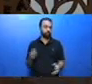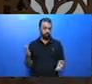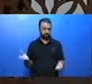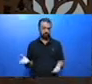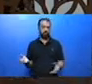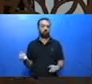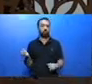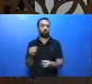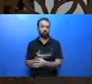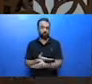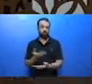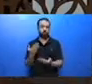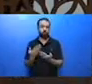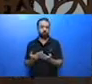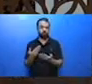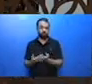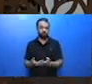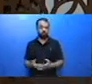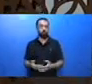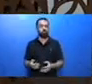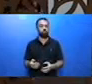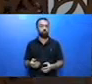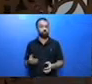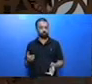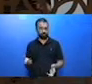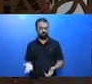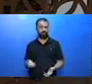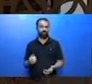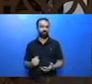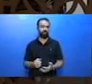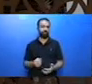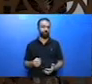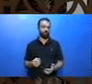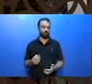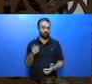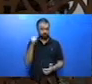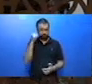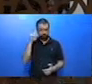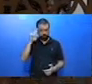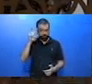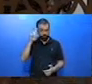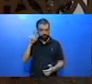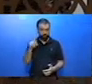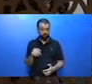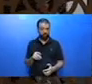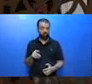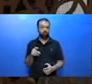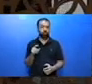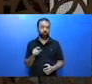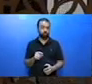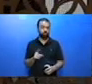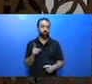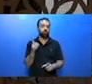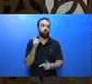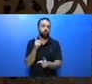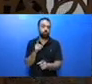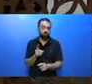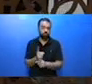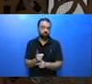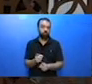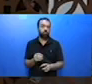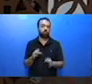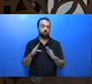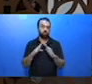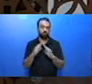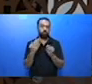nossa aula de hoje. Nós ficamos por aqui e lembramos uma coisa. Procurem a escola do filho